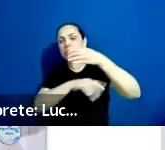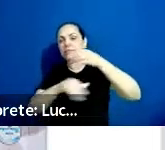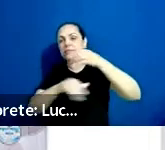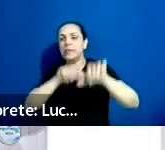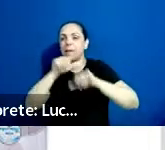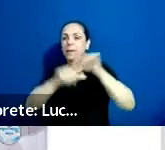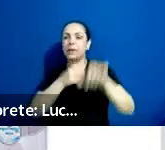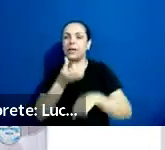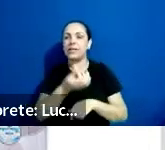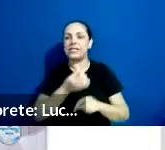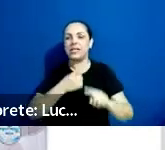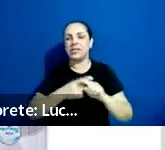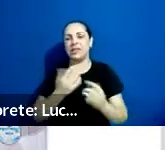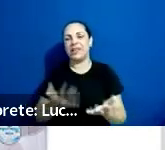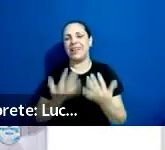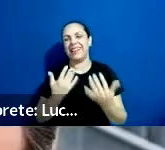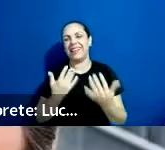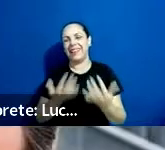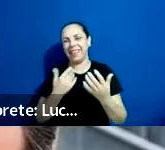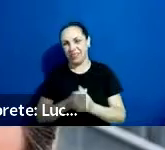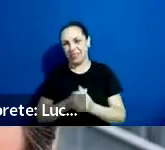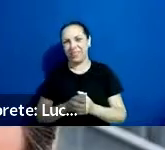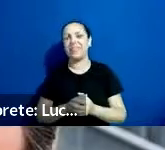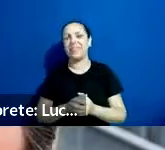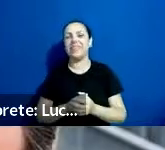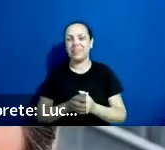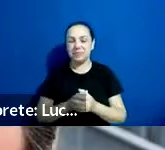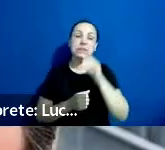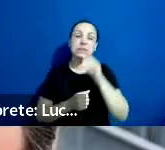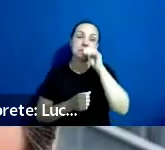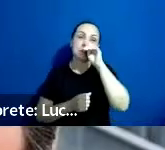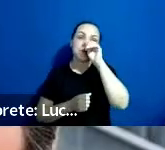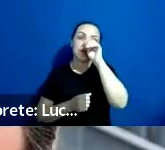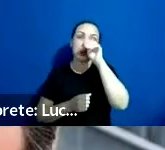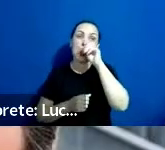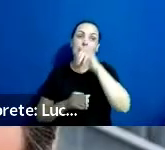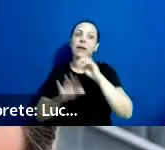diferente. Agora é uma água antioxidante. E eu quero convidar vocês, então,